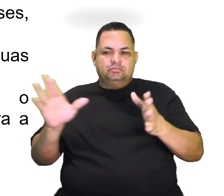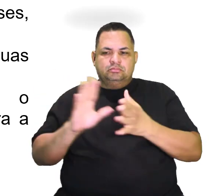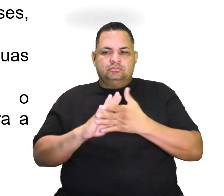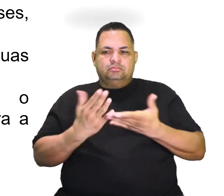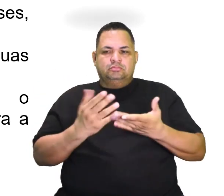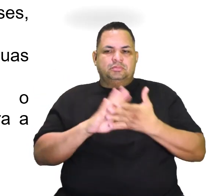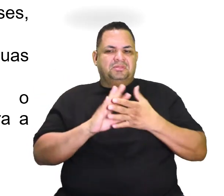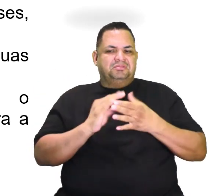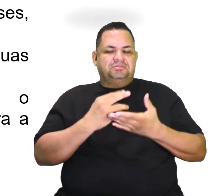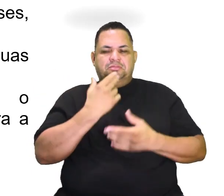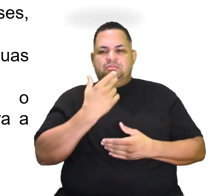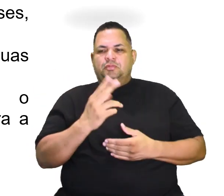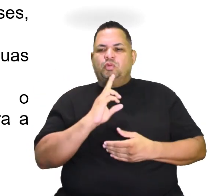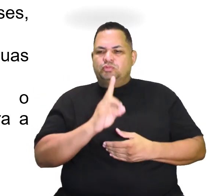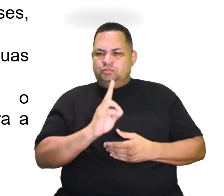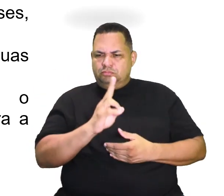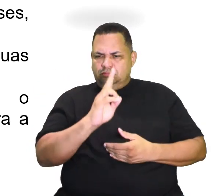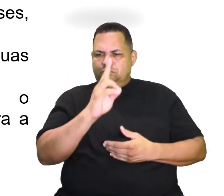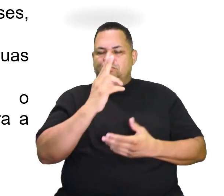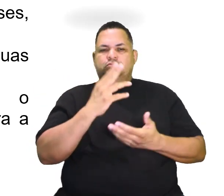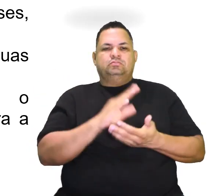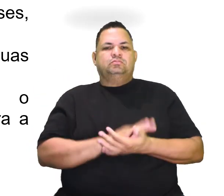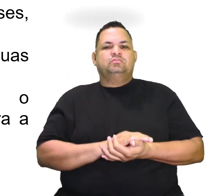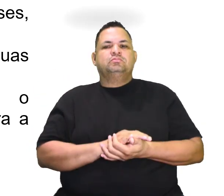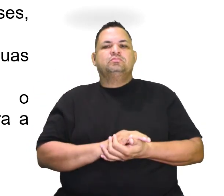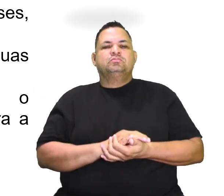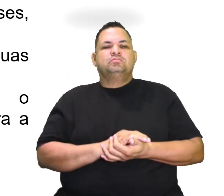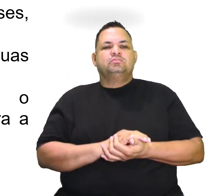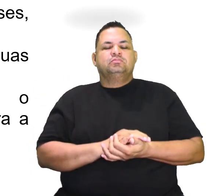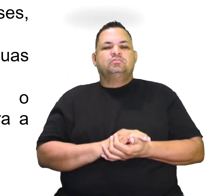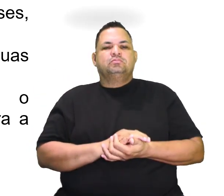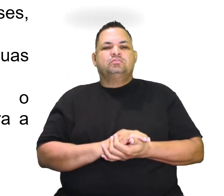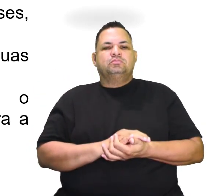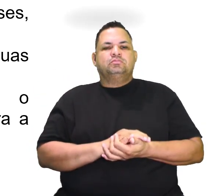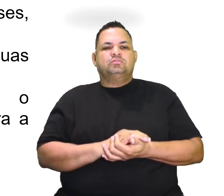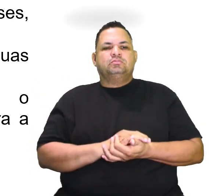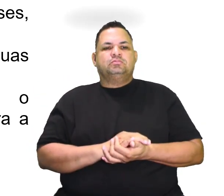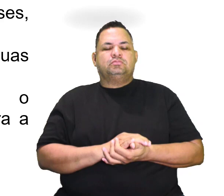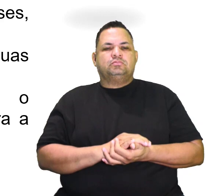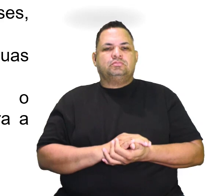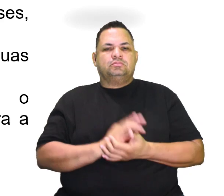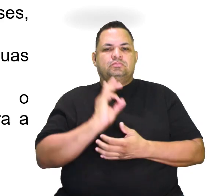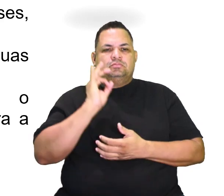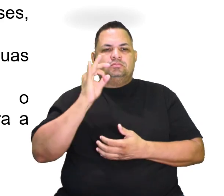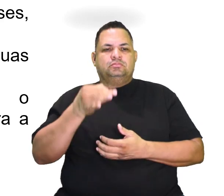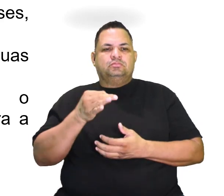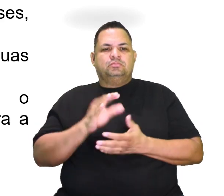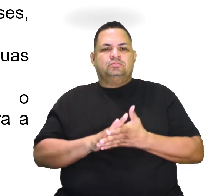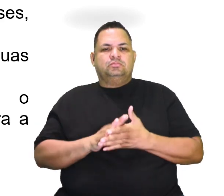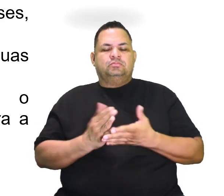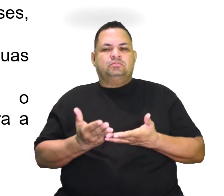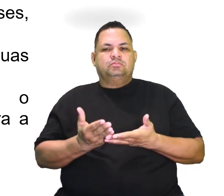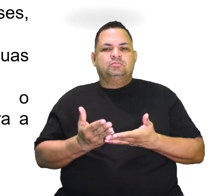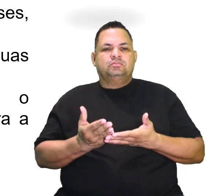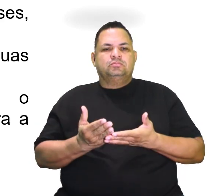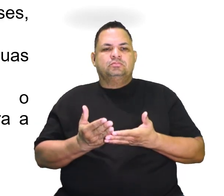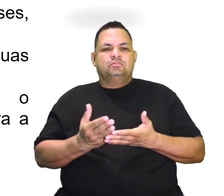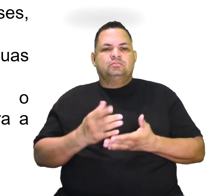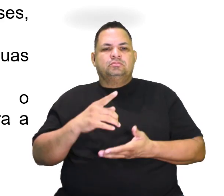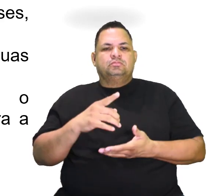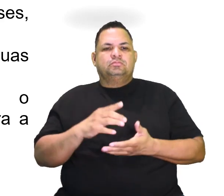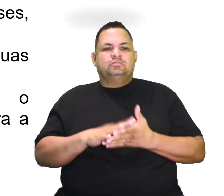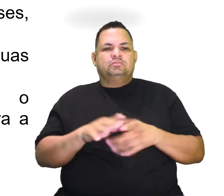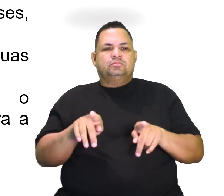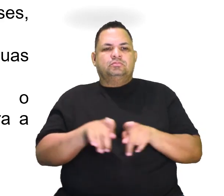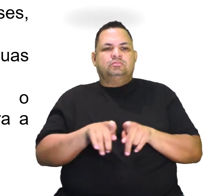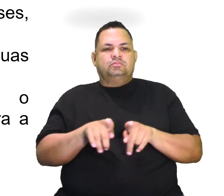sua língua, eles não abandonaram ali seu modo de vida, sua cultura, certo? Então, a diversidade